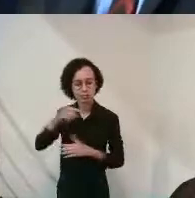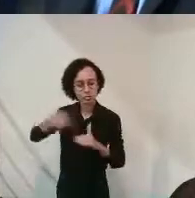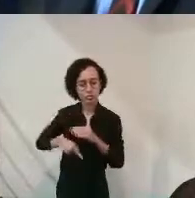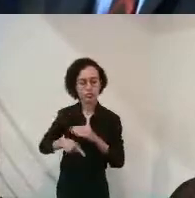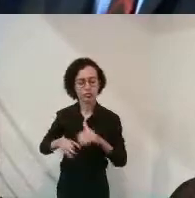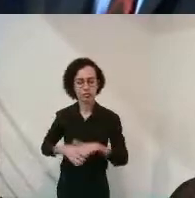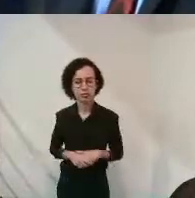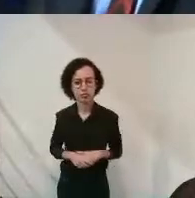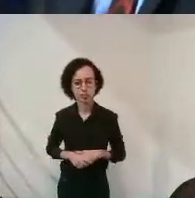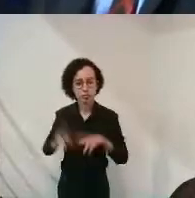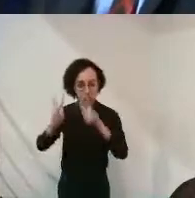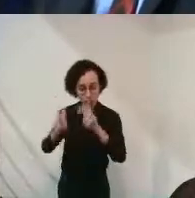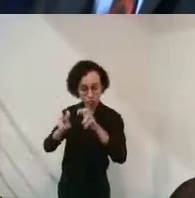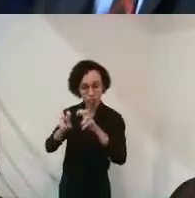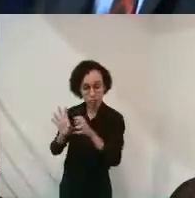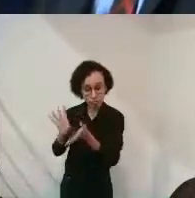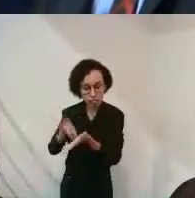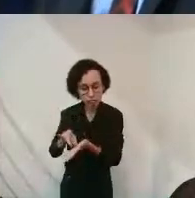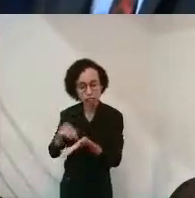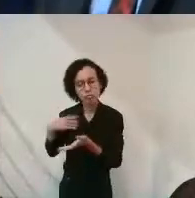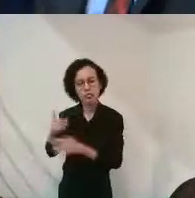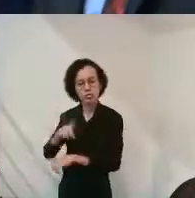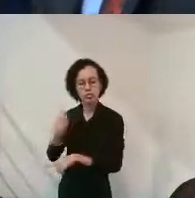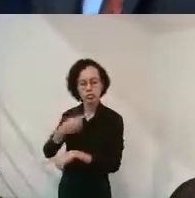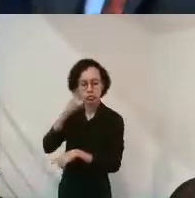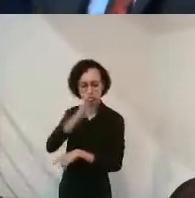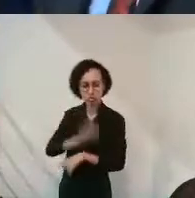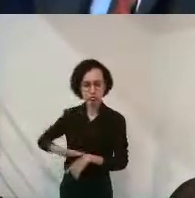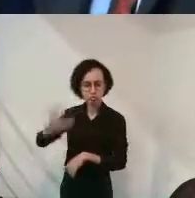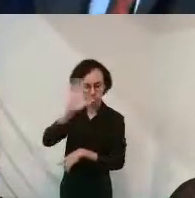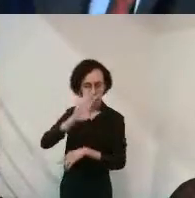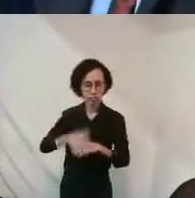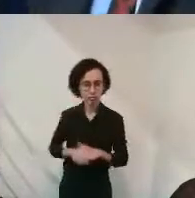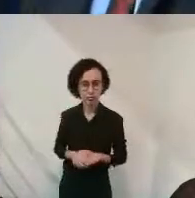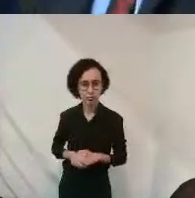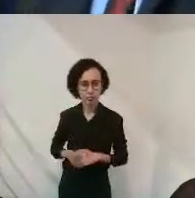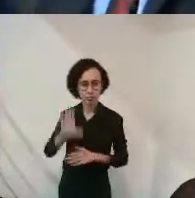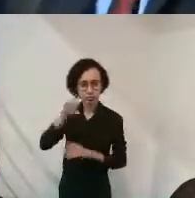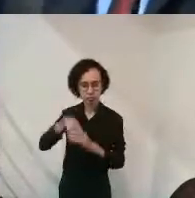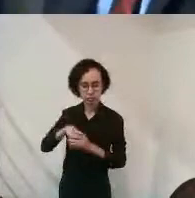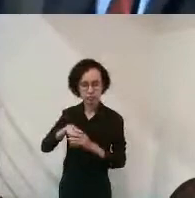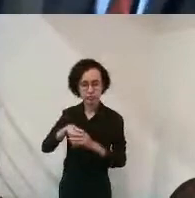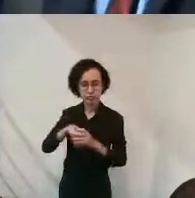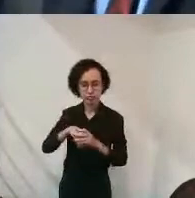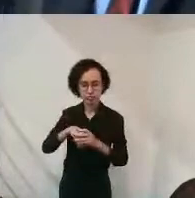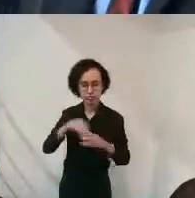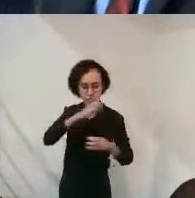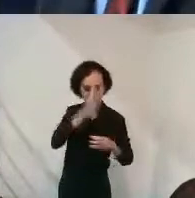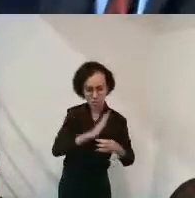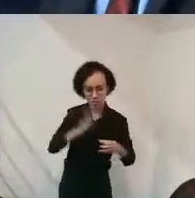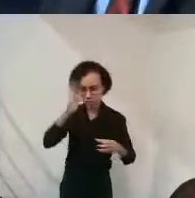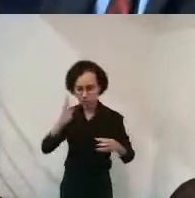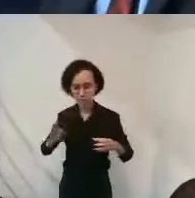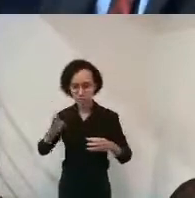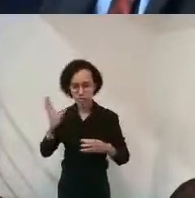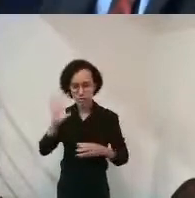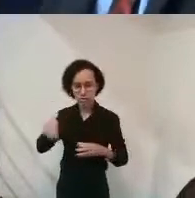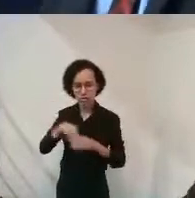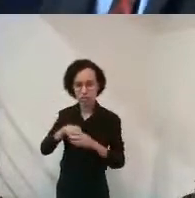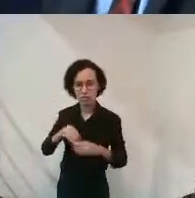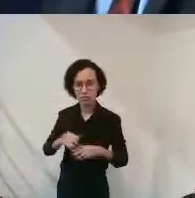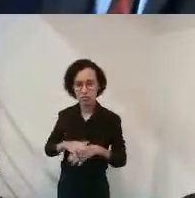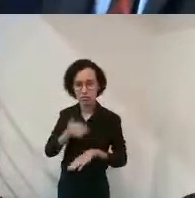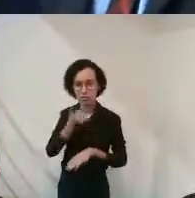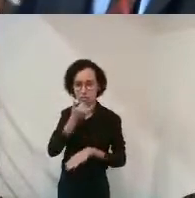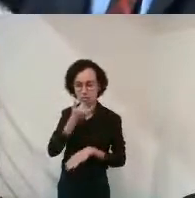profunda sobre a realidade dos nossos Brasis dentro de um só Brasil. E me perdoe meu chiado, que paraense